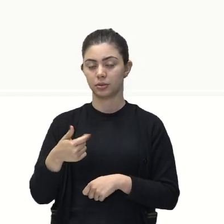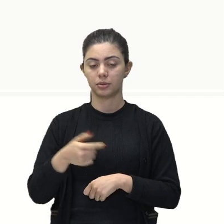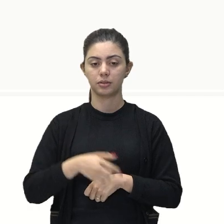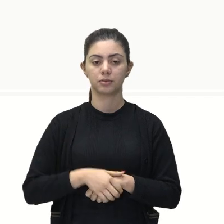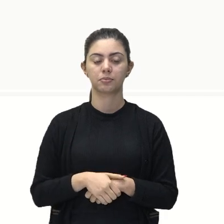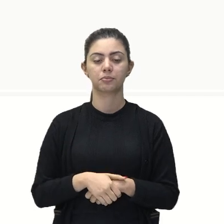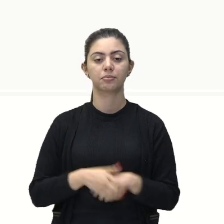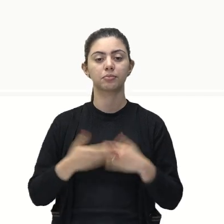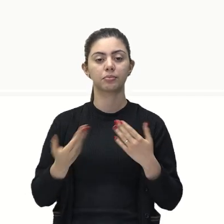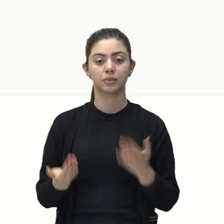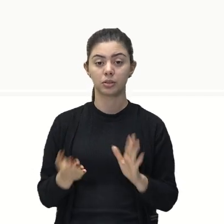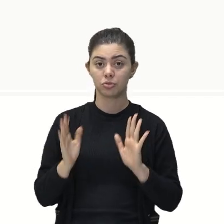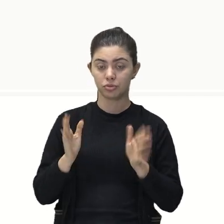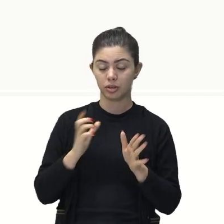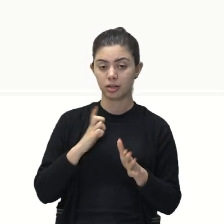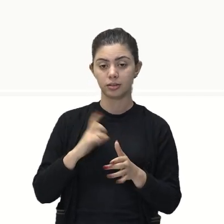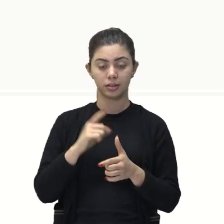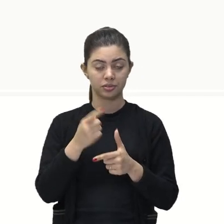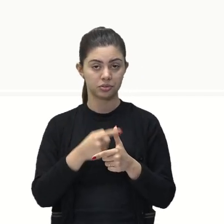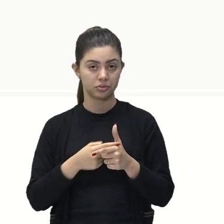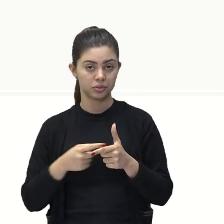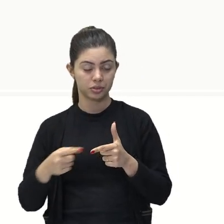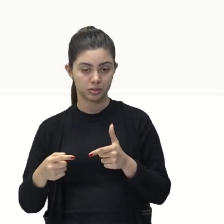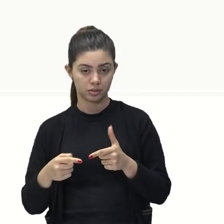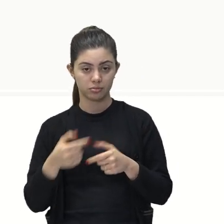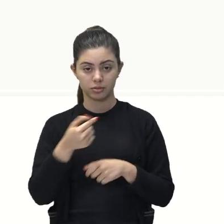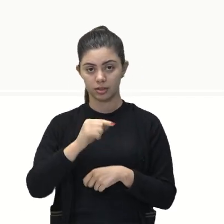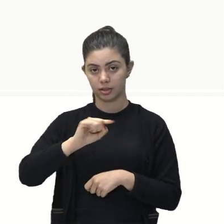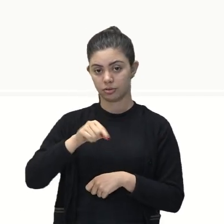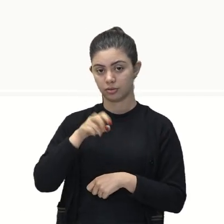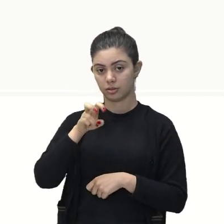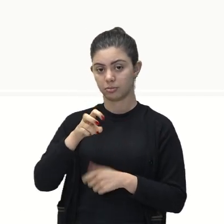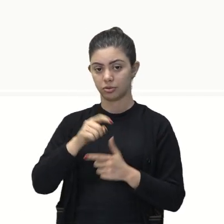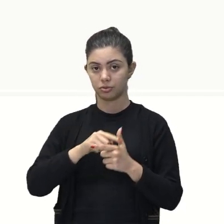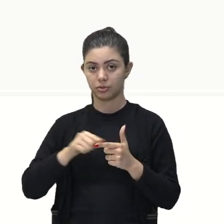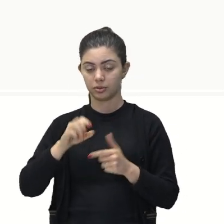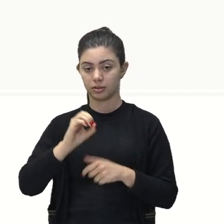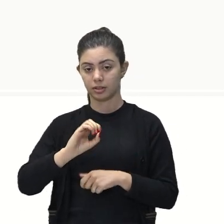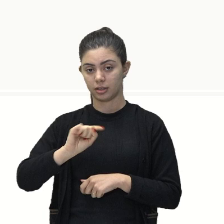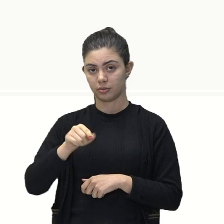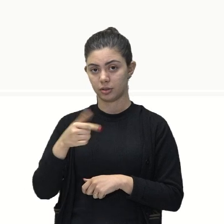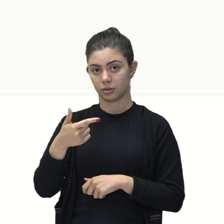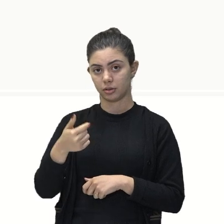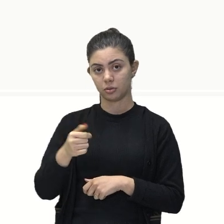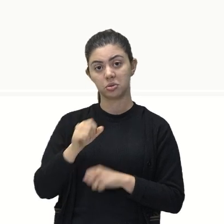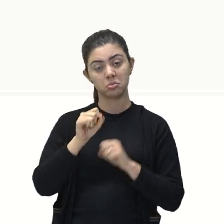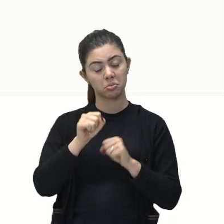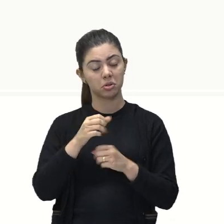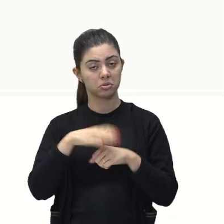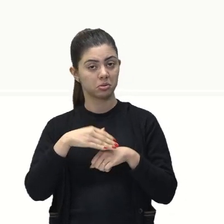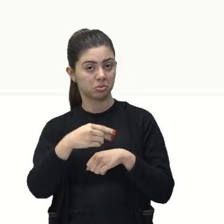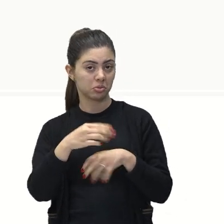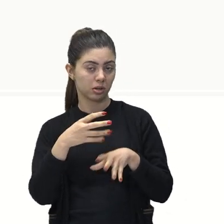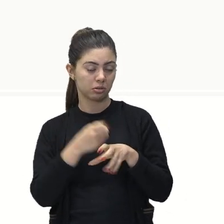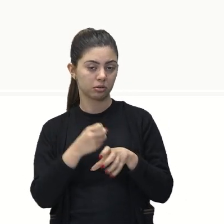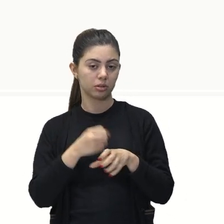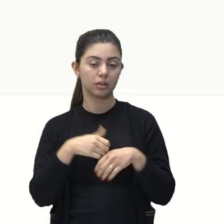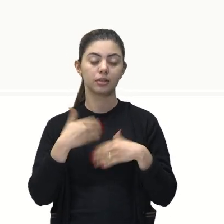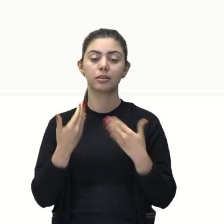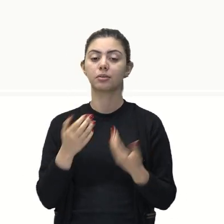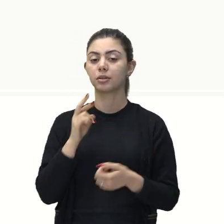E aí, quando eu divido 7,5 por 0,12, você pode conferir aí na sua calculadora, o resultado